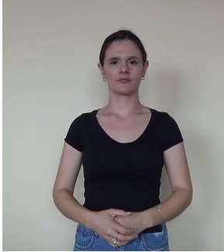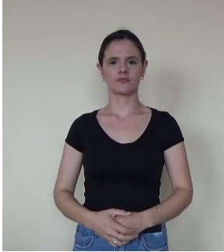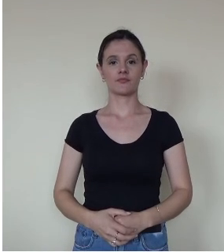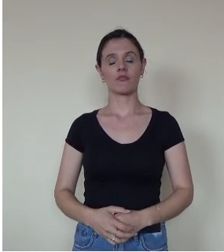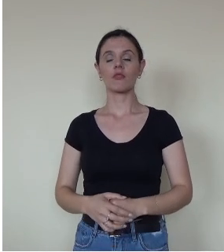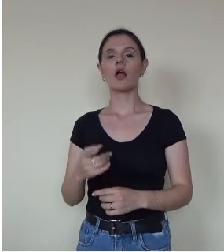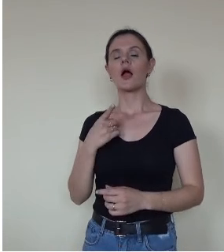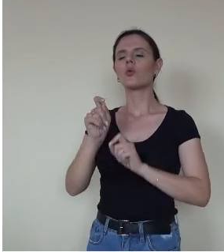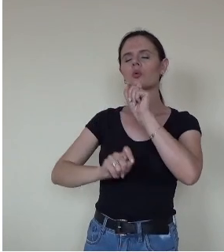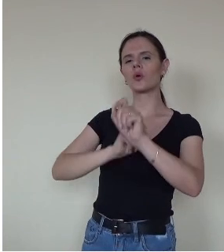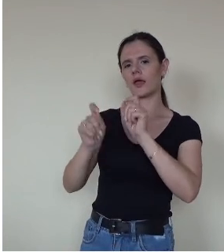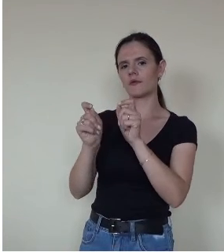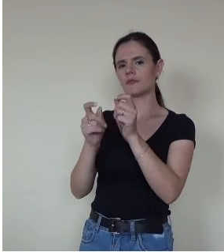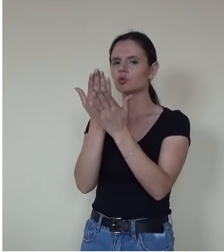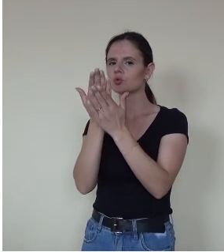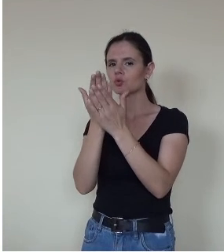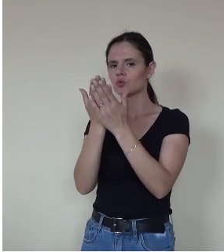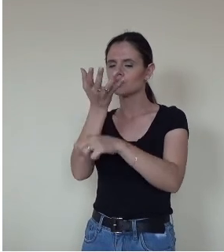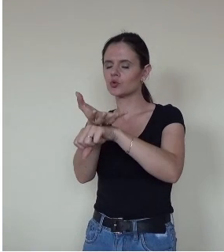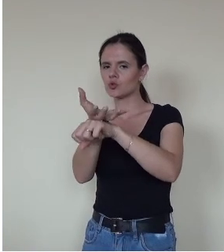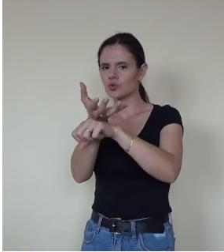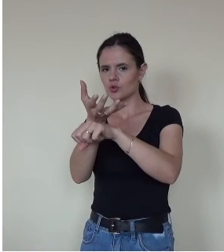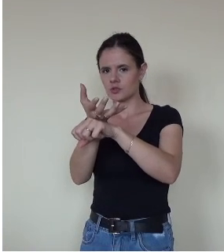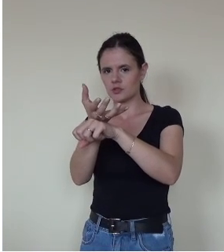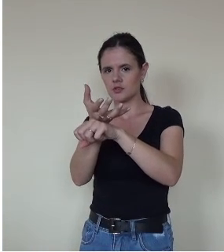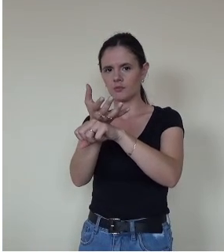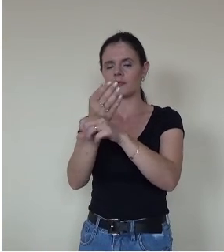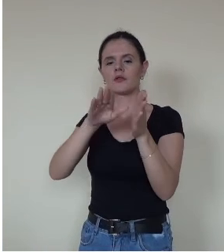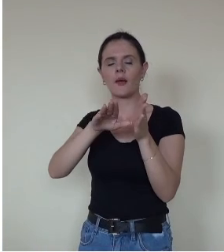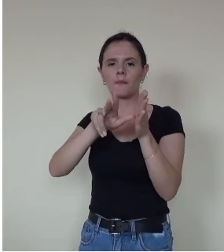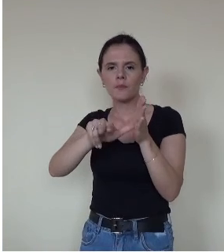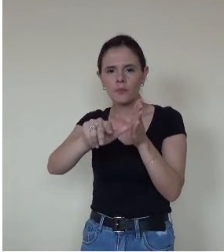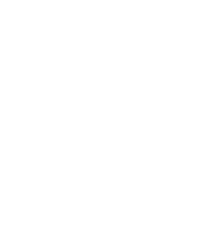da Universidade Tecnológica Federal do Paraná, para a matéria de Biologia Celular.